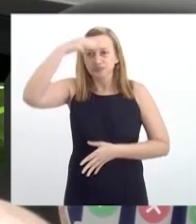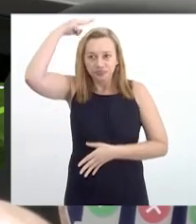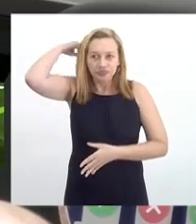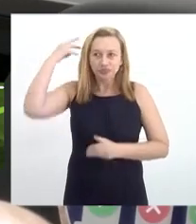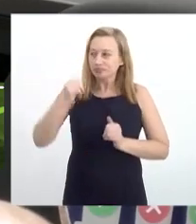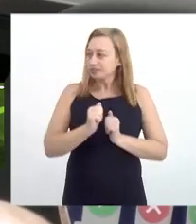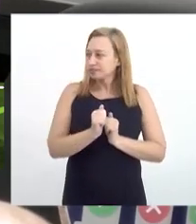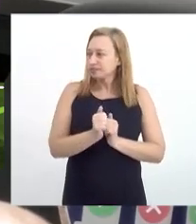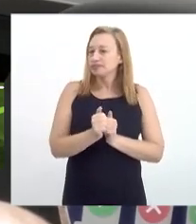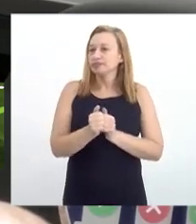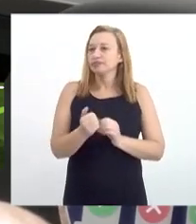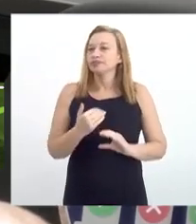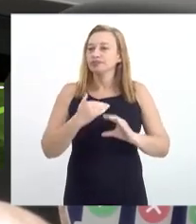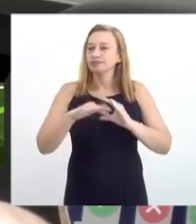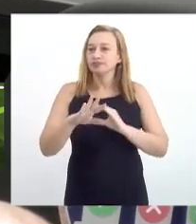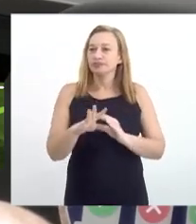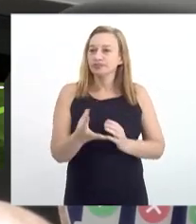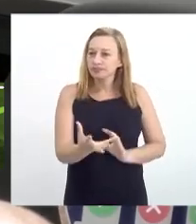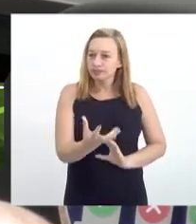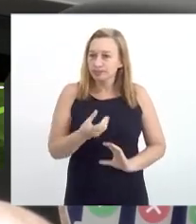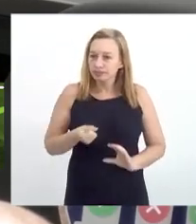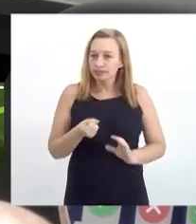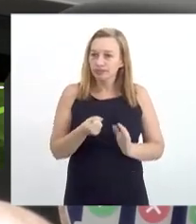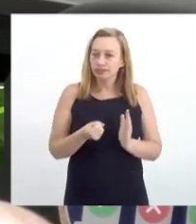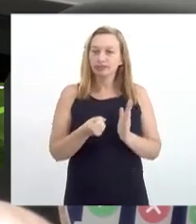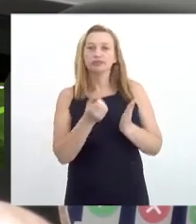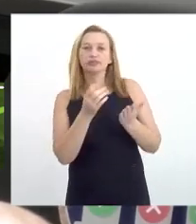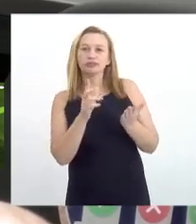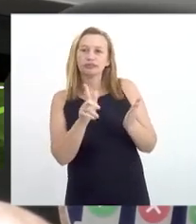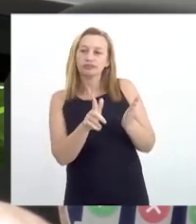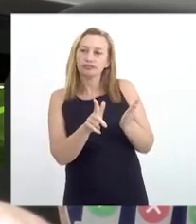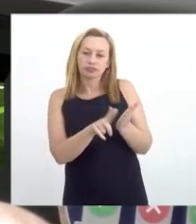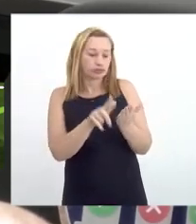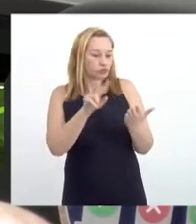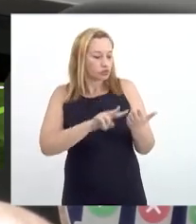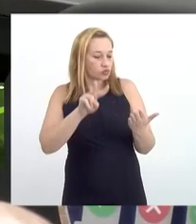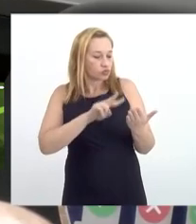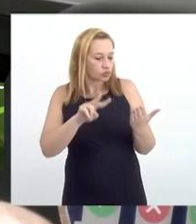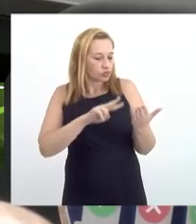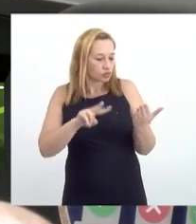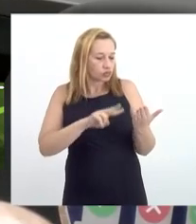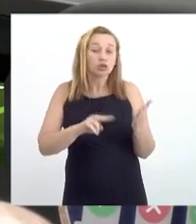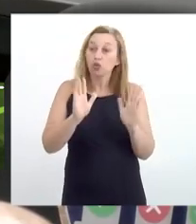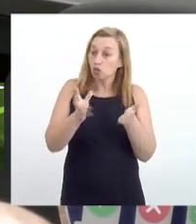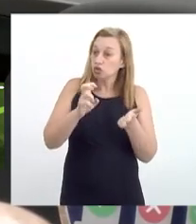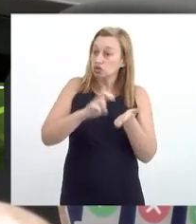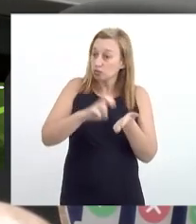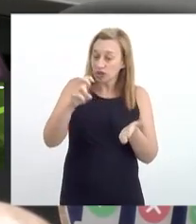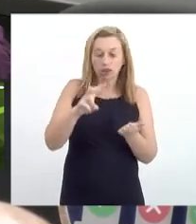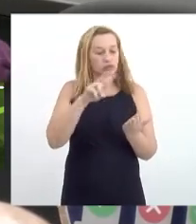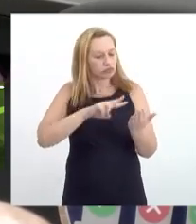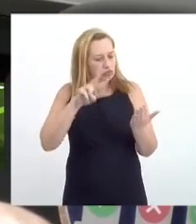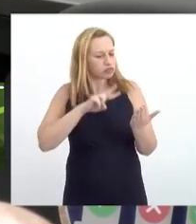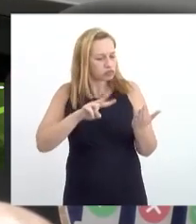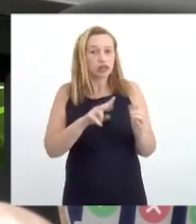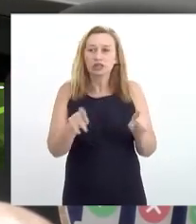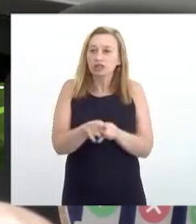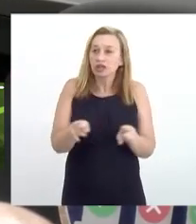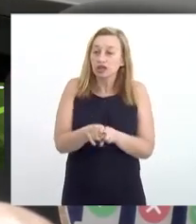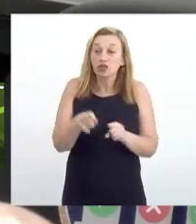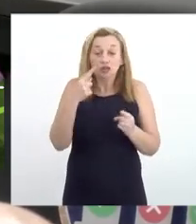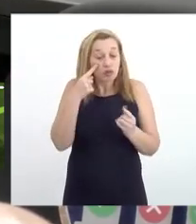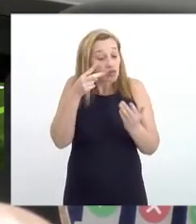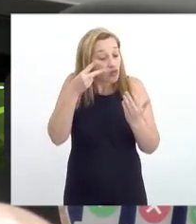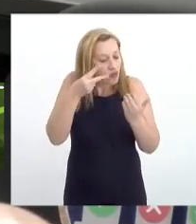nós recebemos esse material, fizemos uma leitura ontem, hoje pela manhã ainda, mas vamos degustar esse